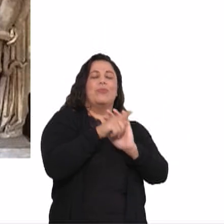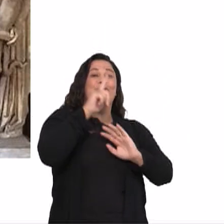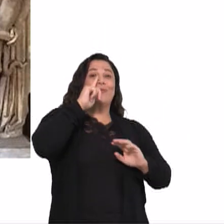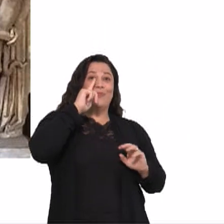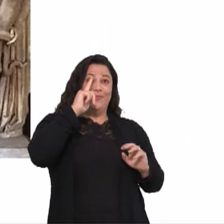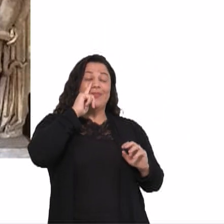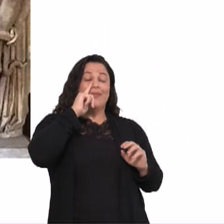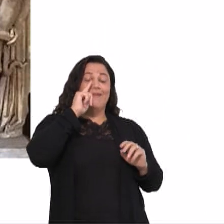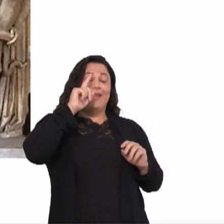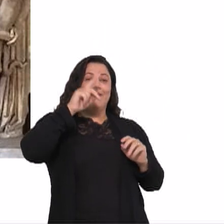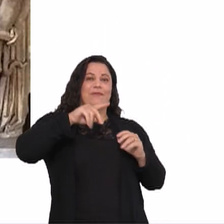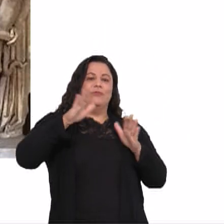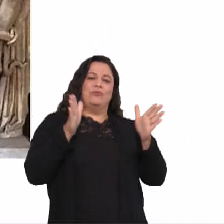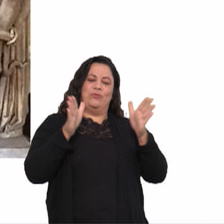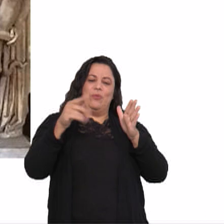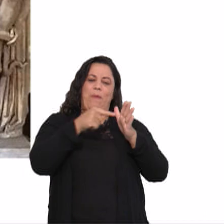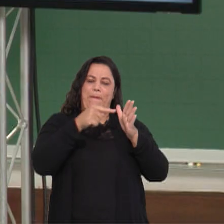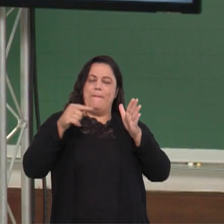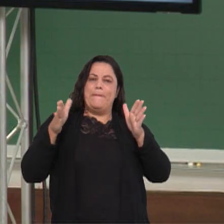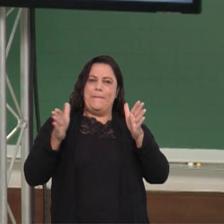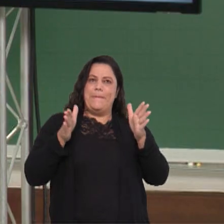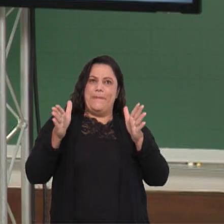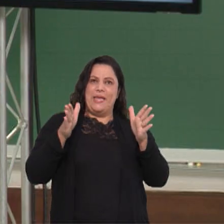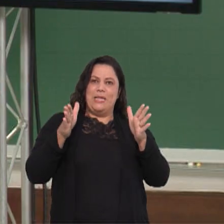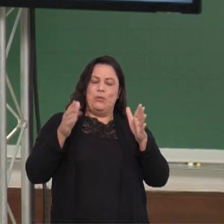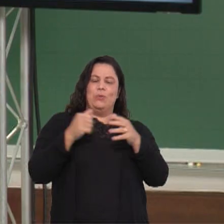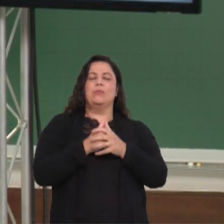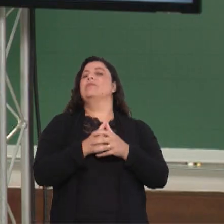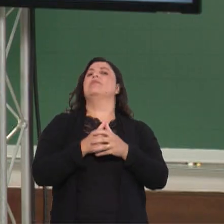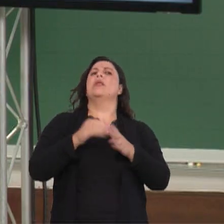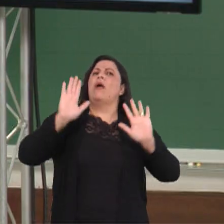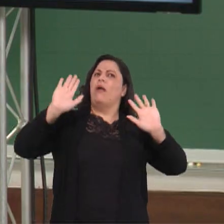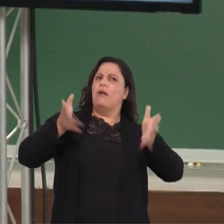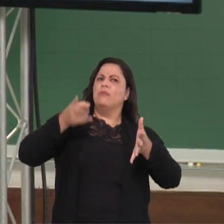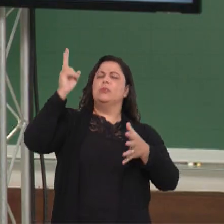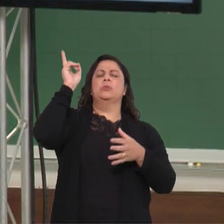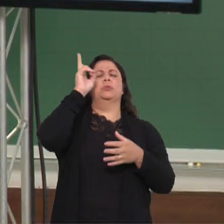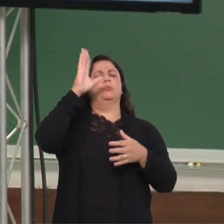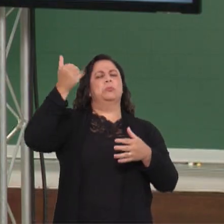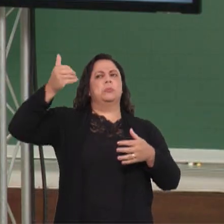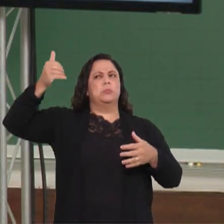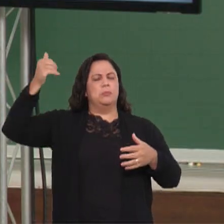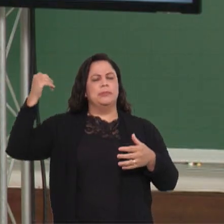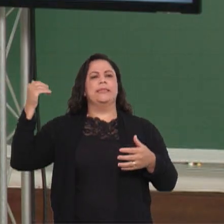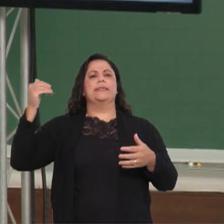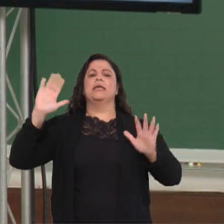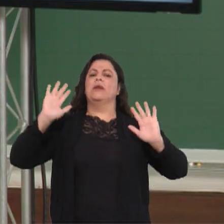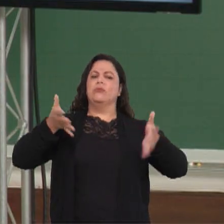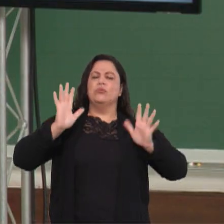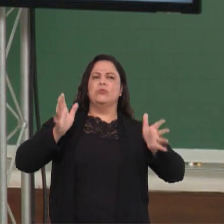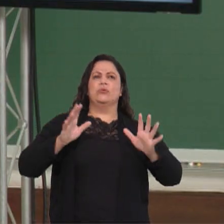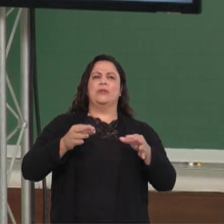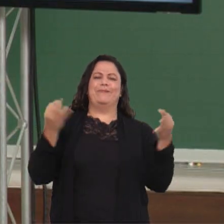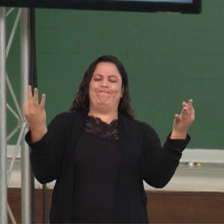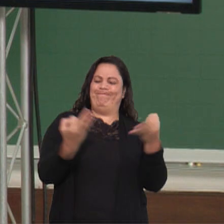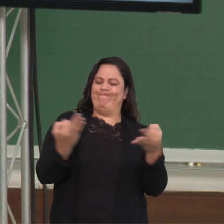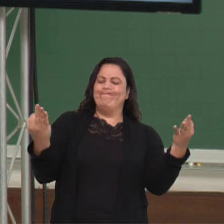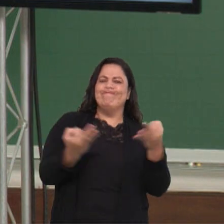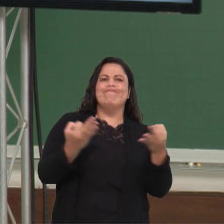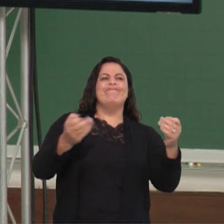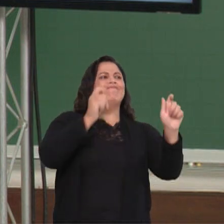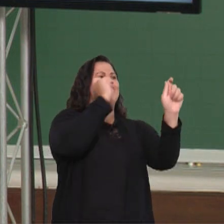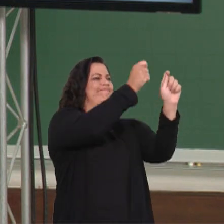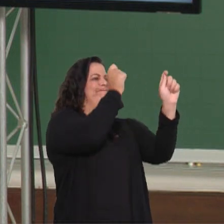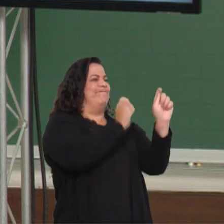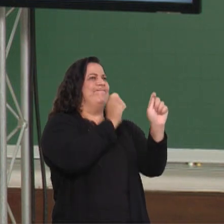nesse período, lembrando que os gregos já eram, né, excelentes escultores. Então, o helenismo ele agregou aí novos